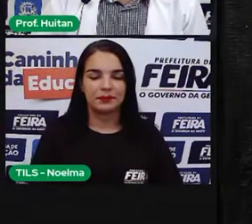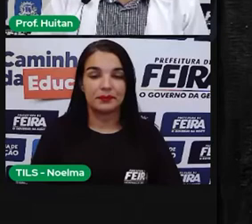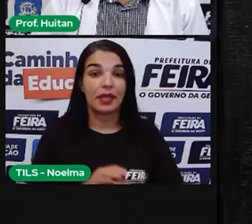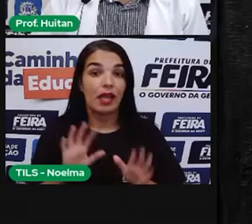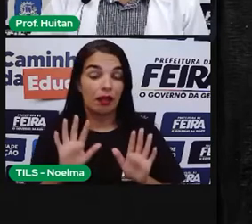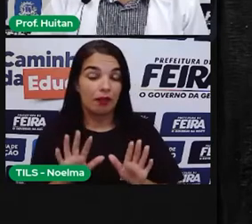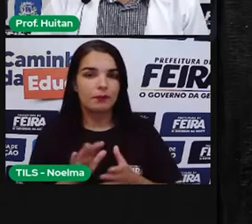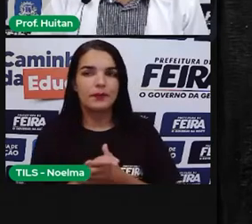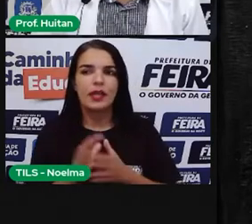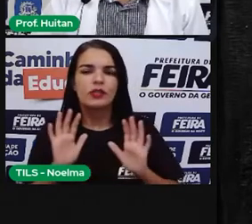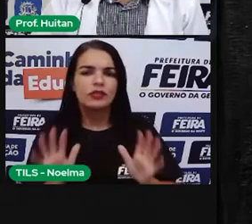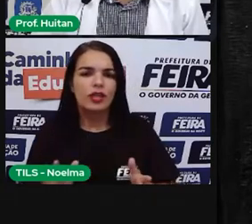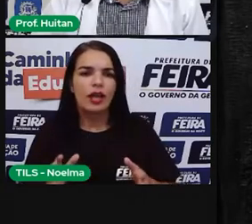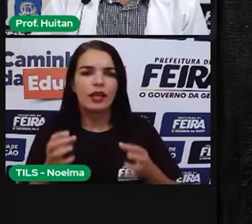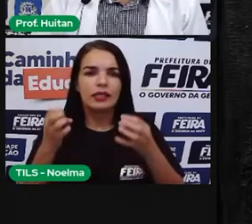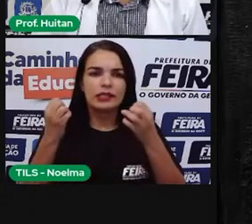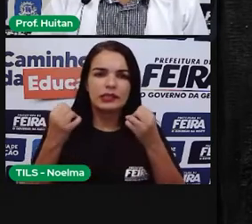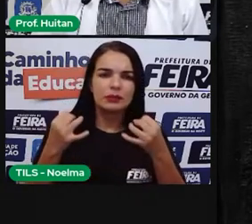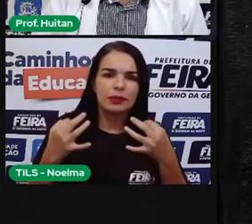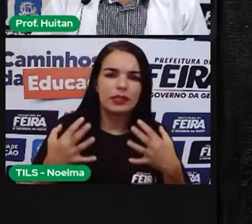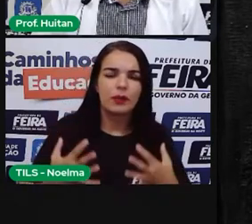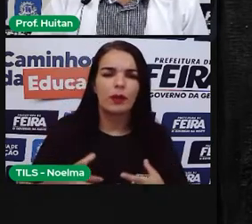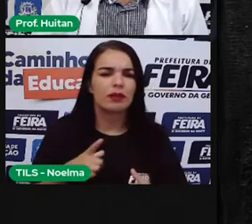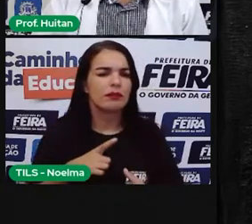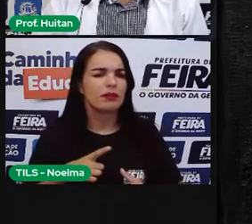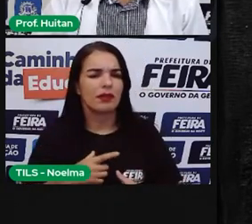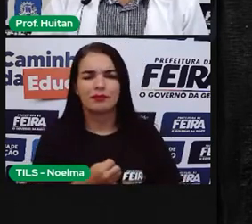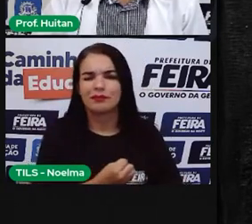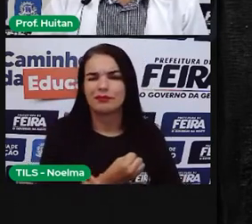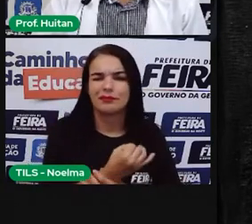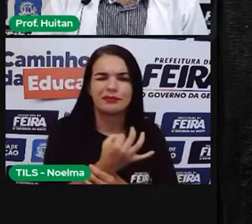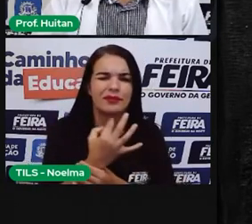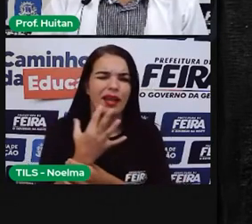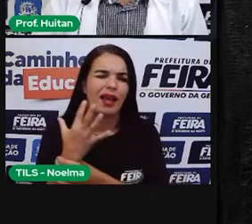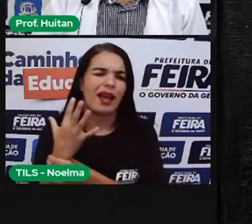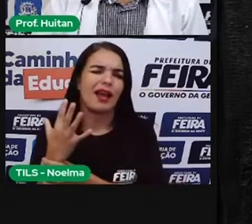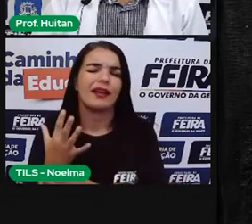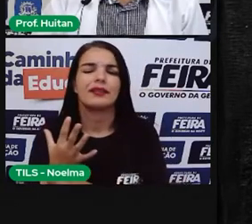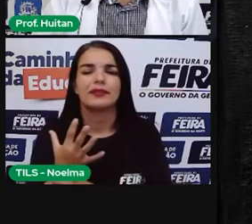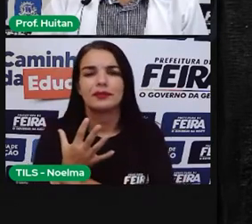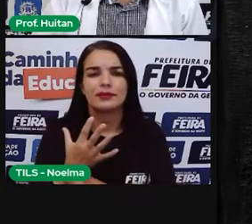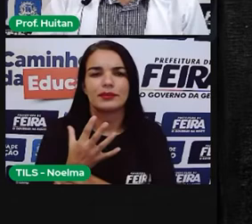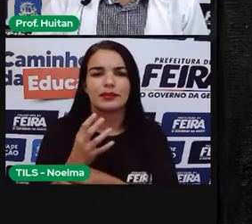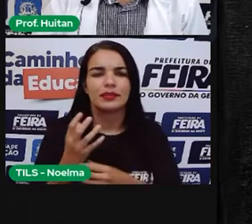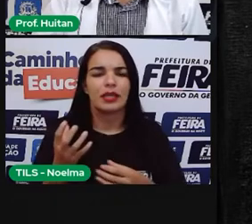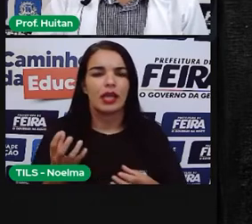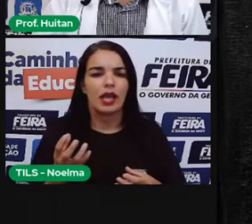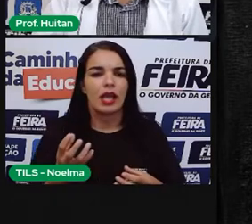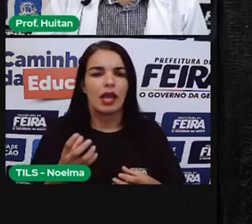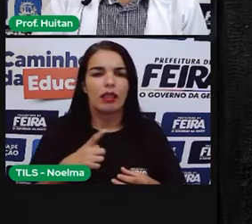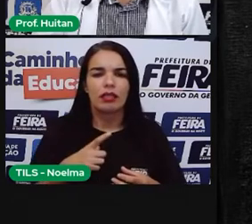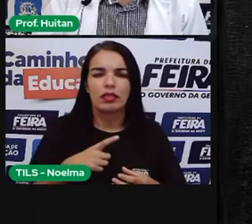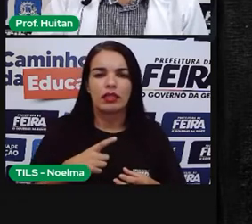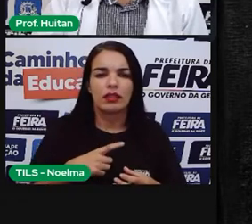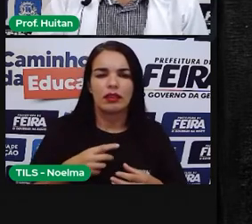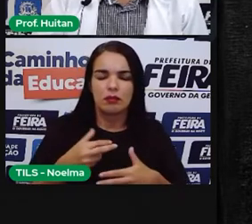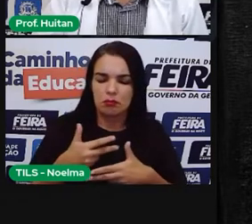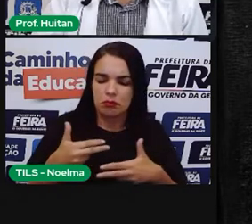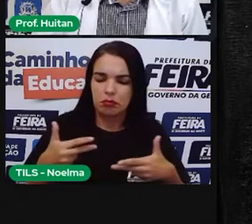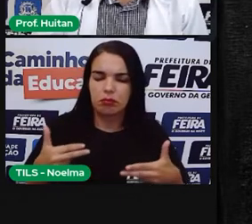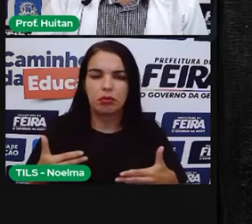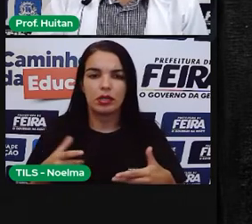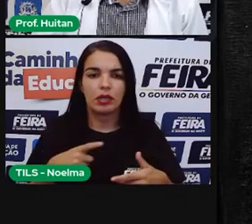Bom, como eu já falei, existem vários temas que são explorados nas canções. Amor, a crítica social, protesto,